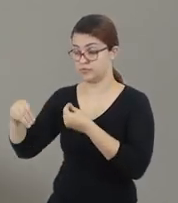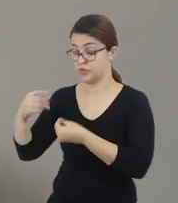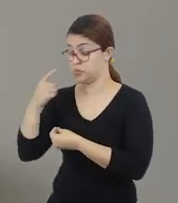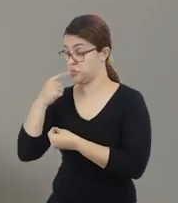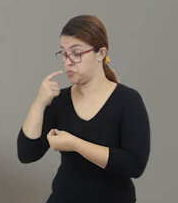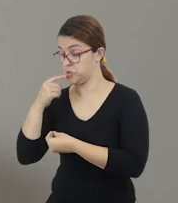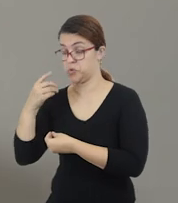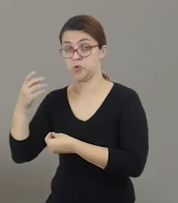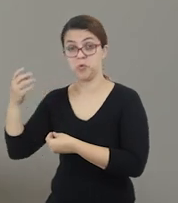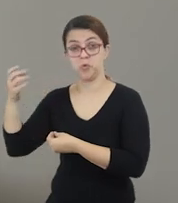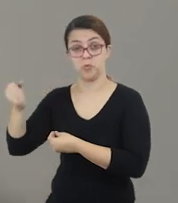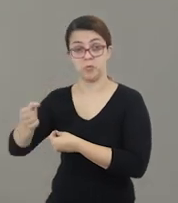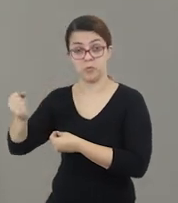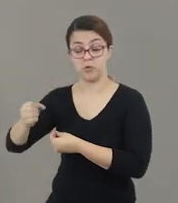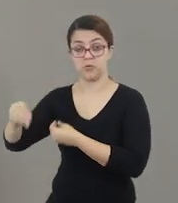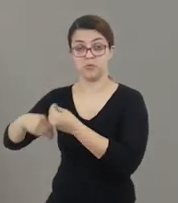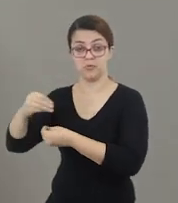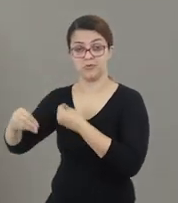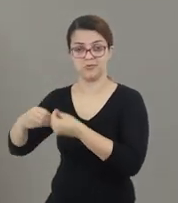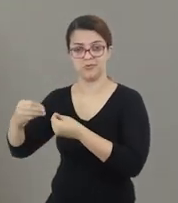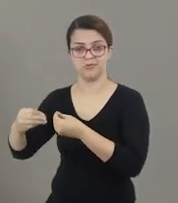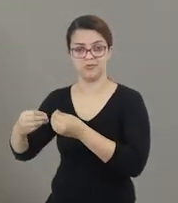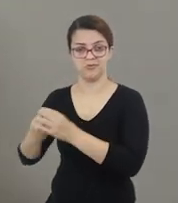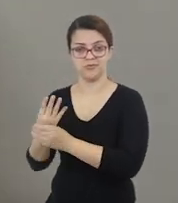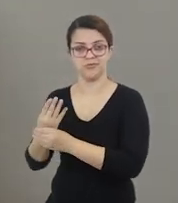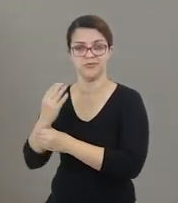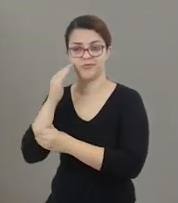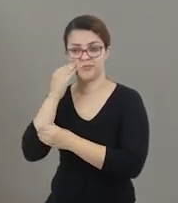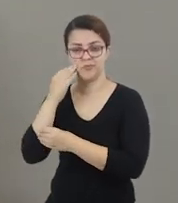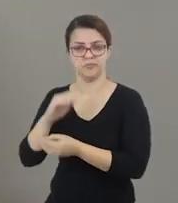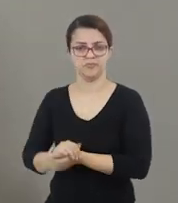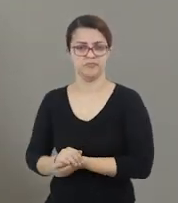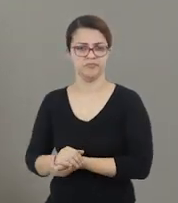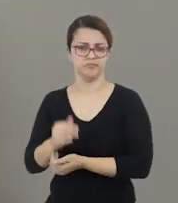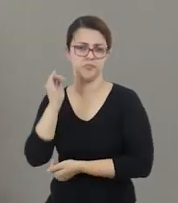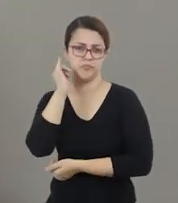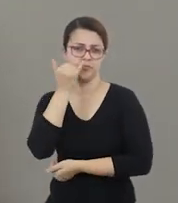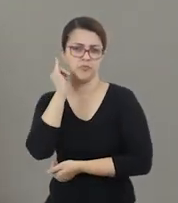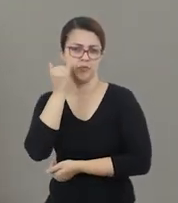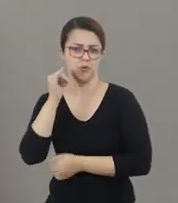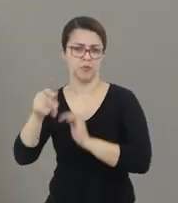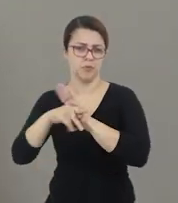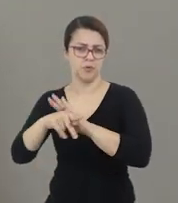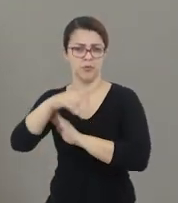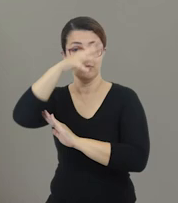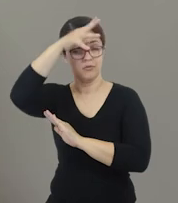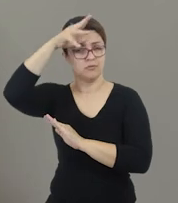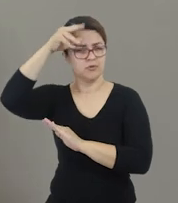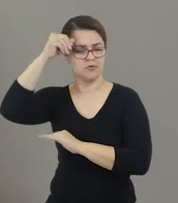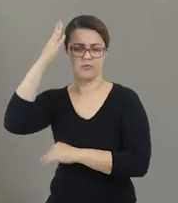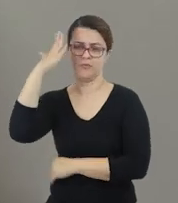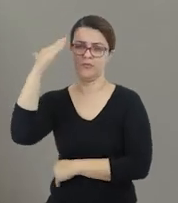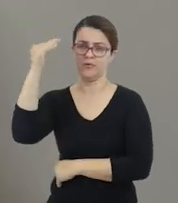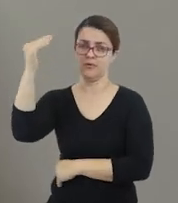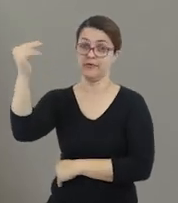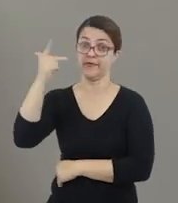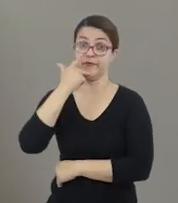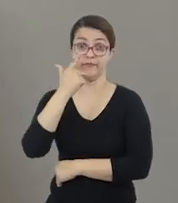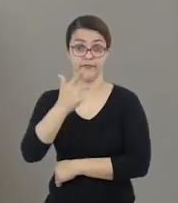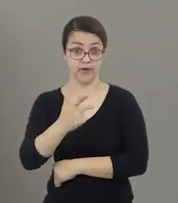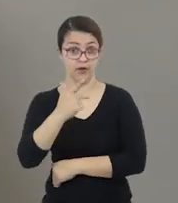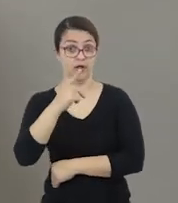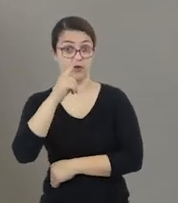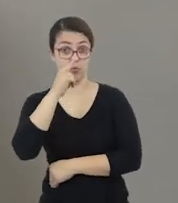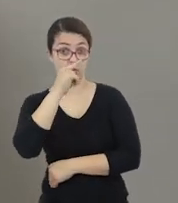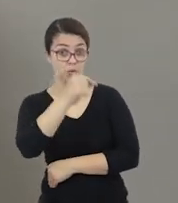ele é uma lenda que conta-se no Amazonas, muito conhecida, que dizem que